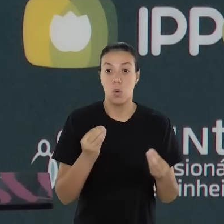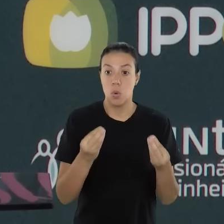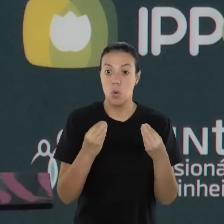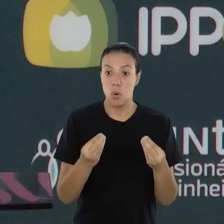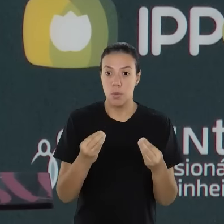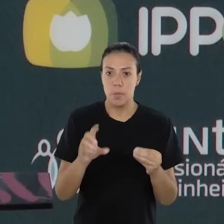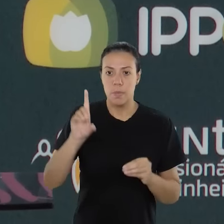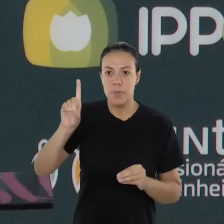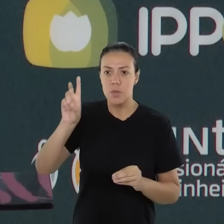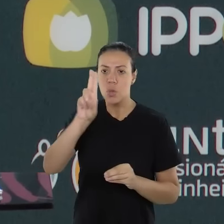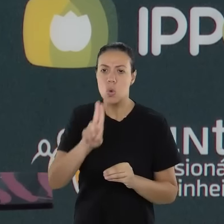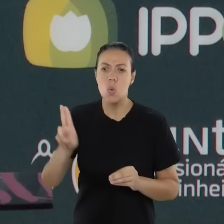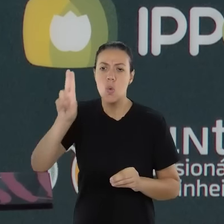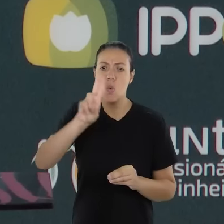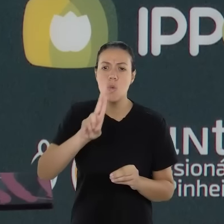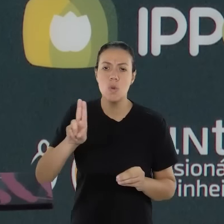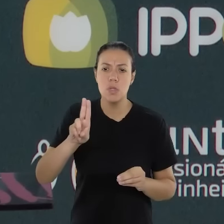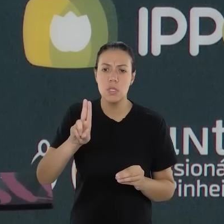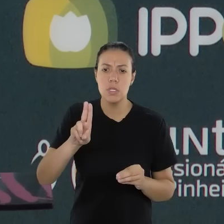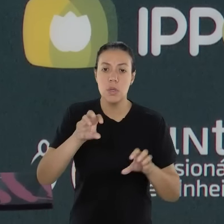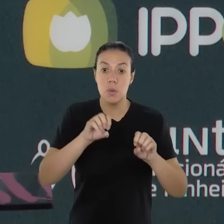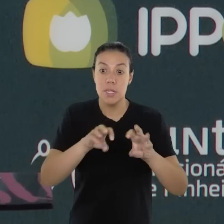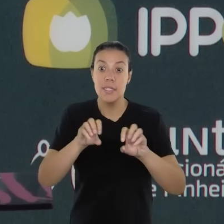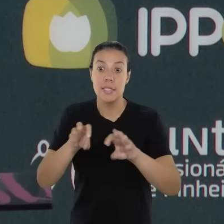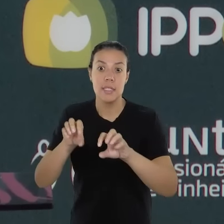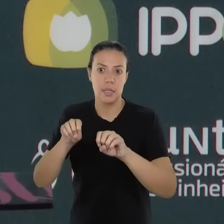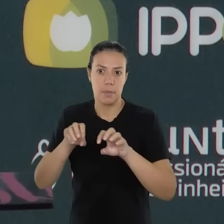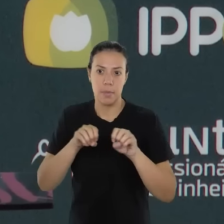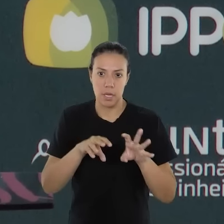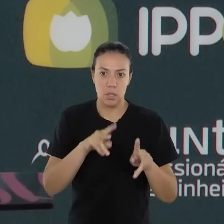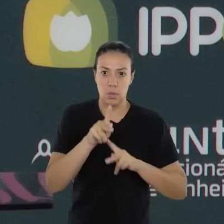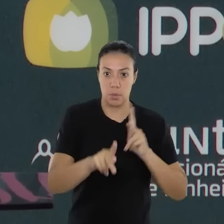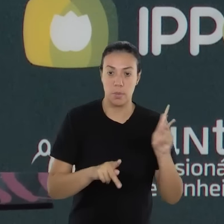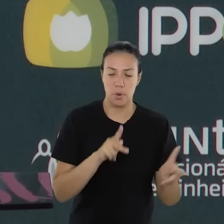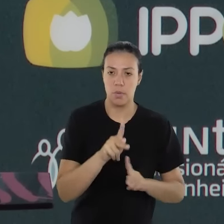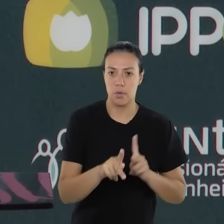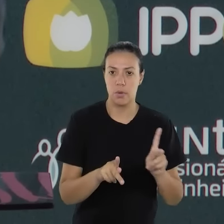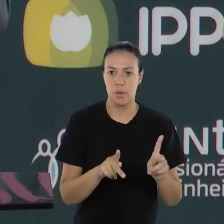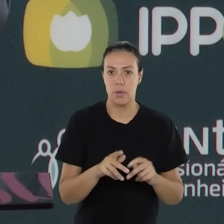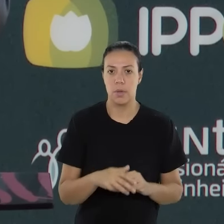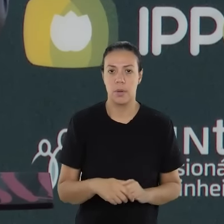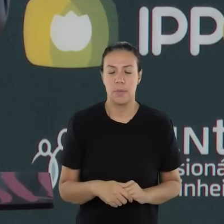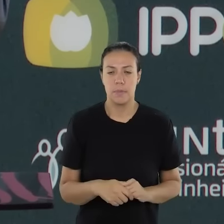para esse povo, nós vamos ficar encantados com a variedade de nomes.